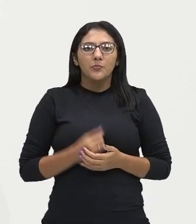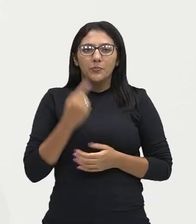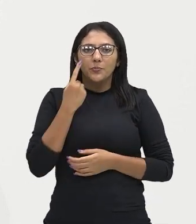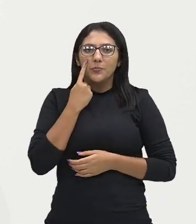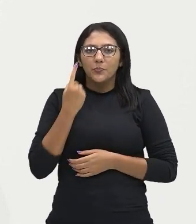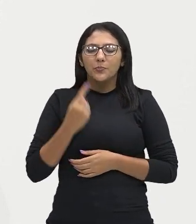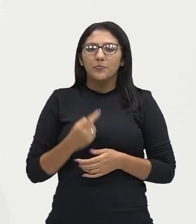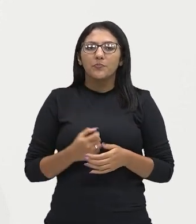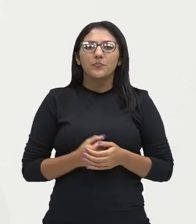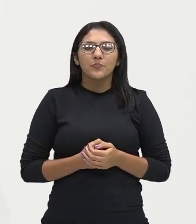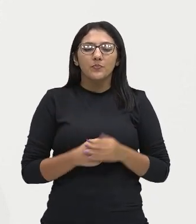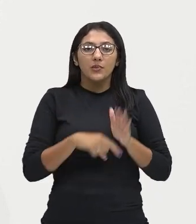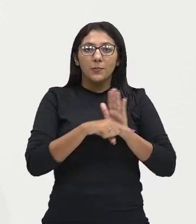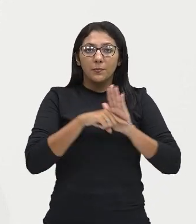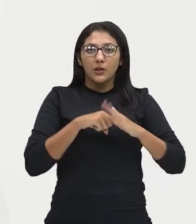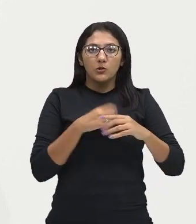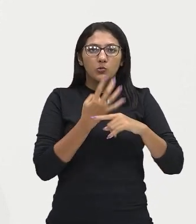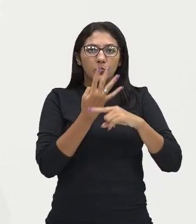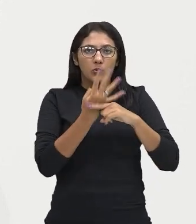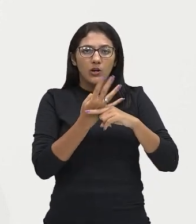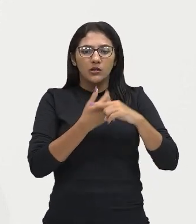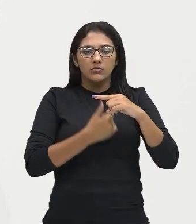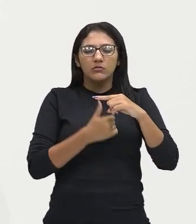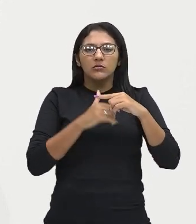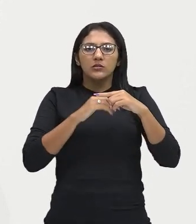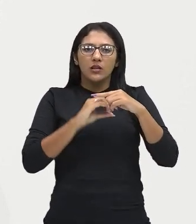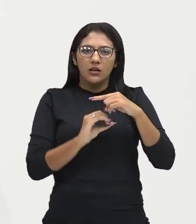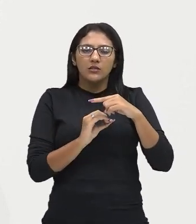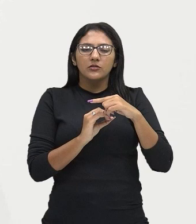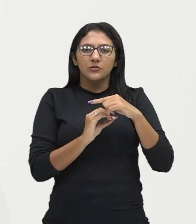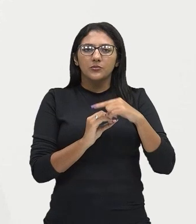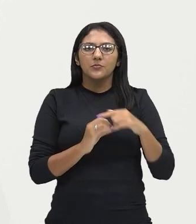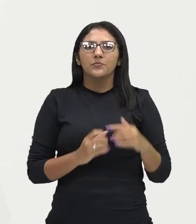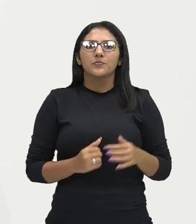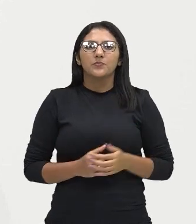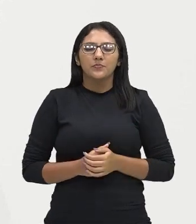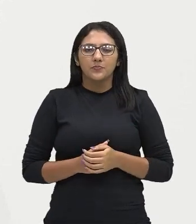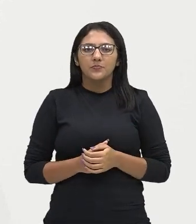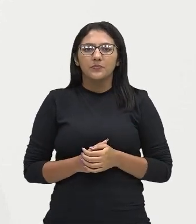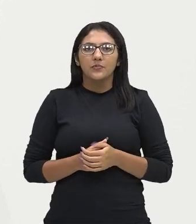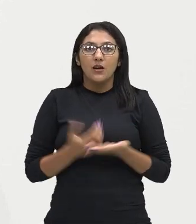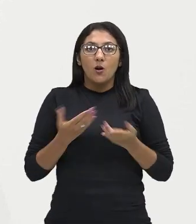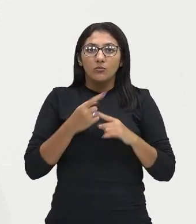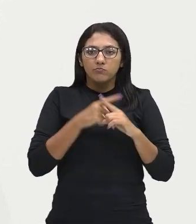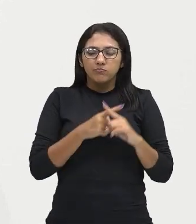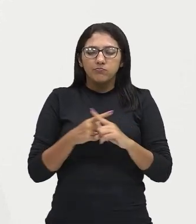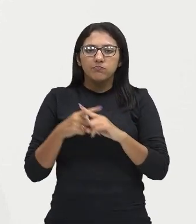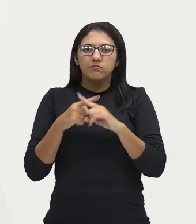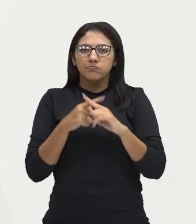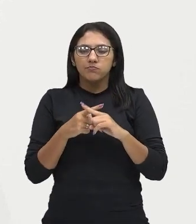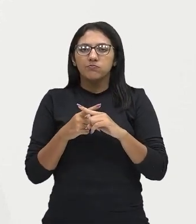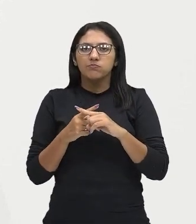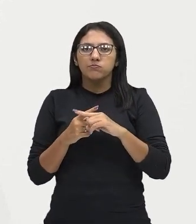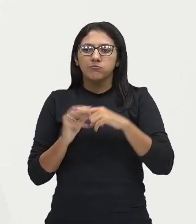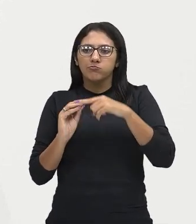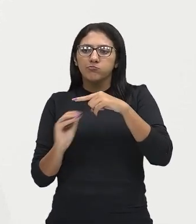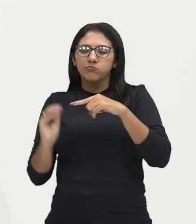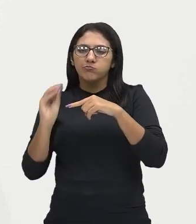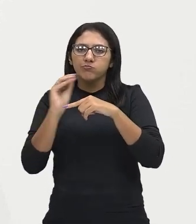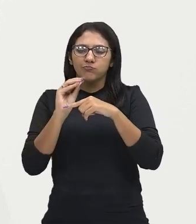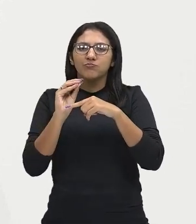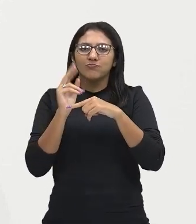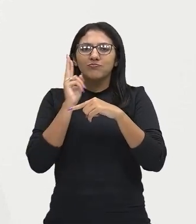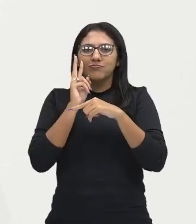primeira. Menos 4 dividido por 10. Vamos multiplicar pelo inverso da segunda.